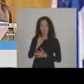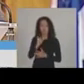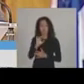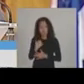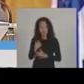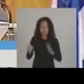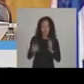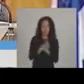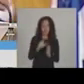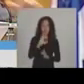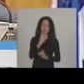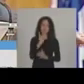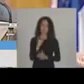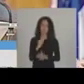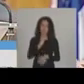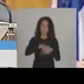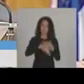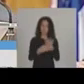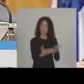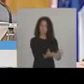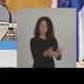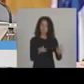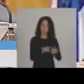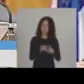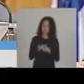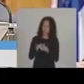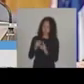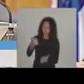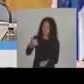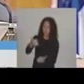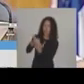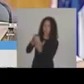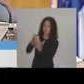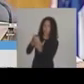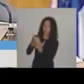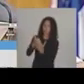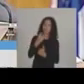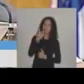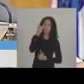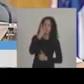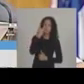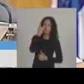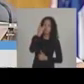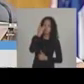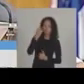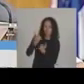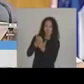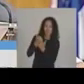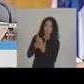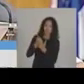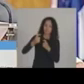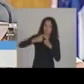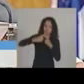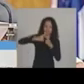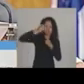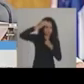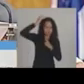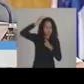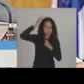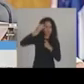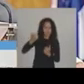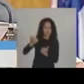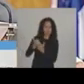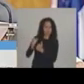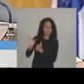cabaré e também é fácil couro a manifestação do deputado Doutor Hércules